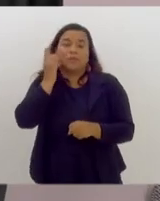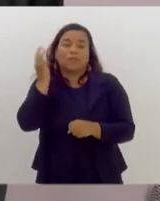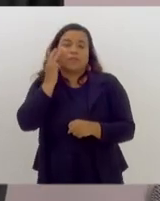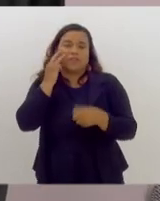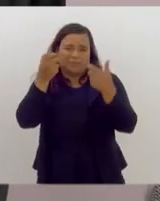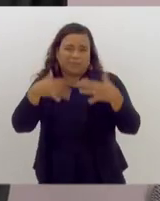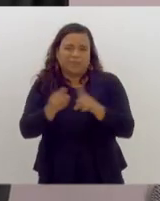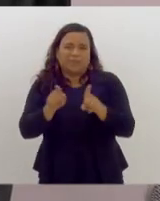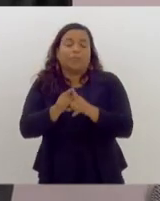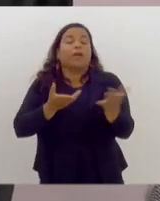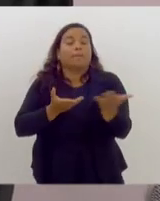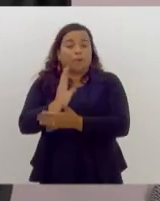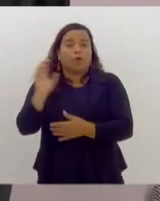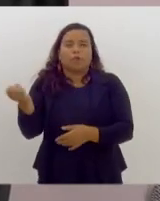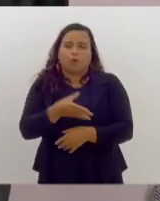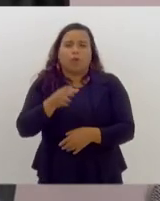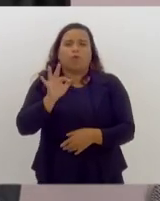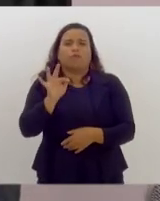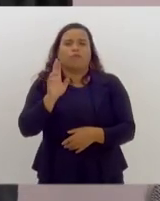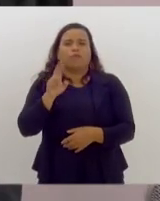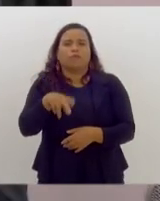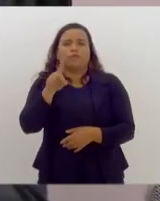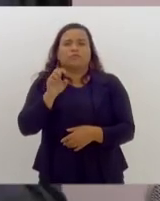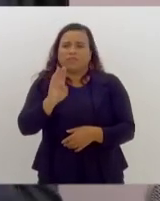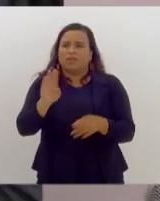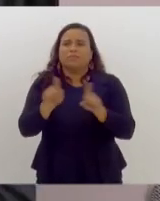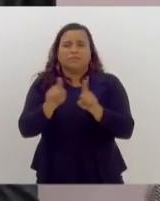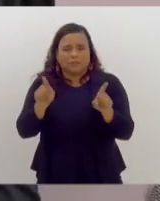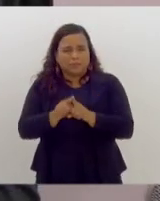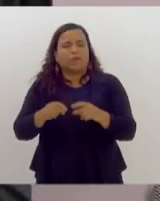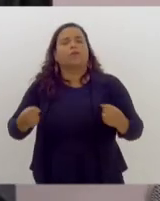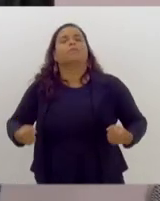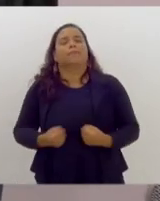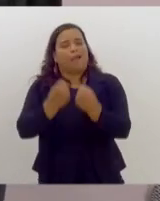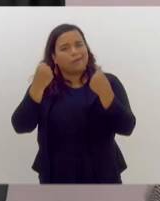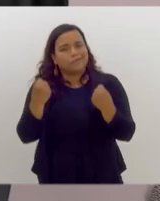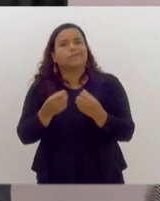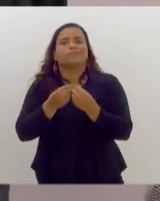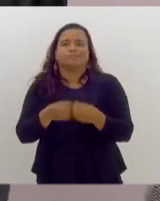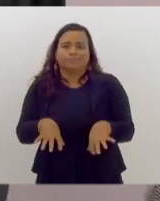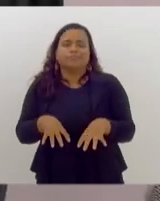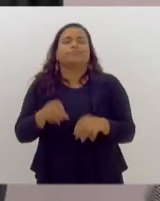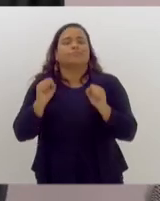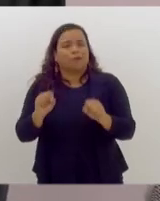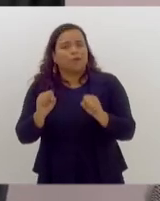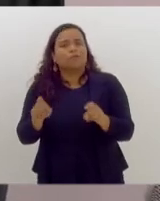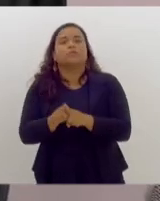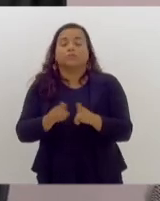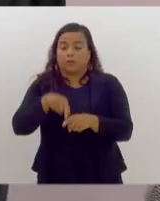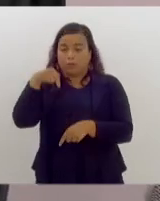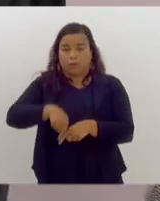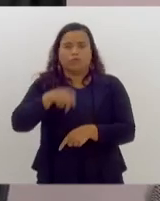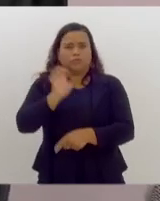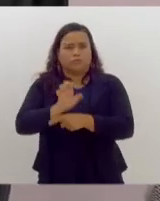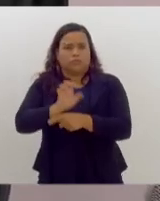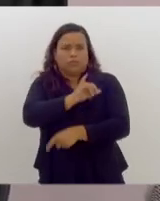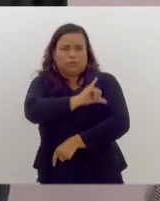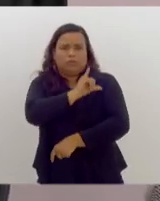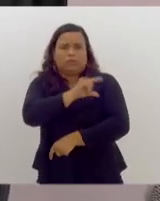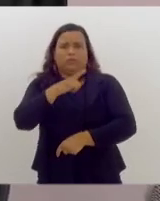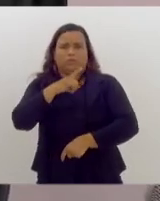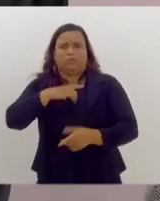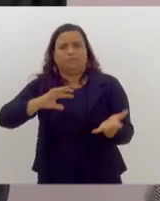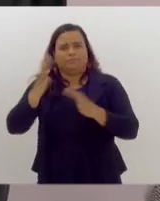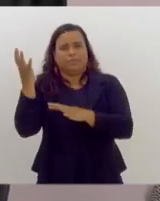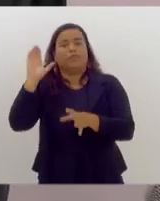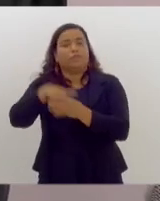a aprovação do novo Fundeb, que evidentemente impacta. A gente hoje, no estado do Rio de Janeiro, vive uma situação onde provavelmente não vai